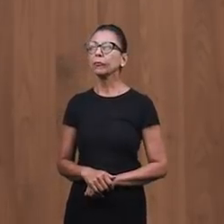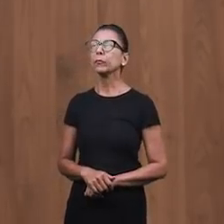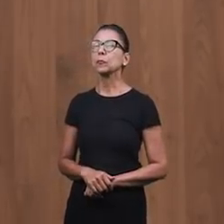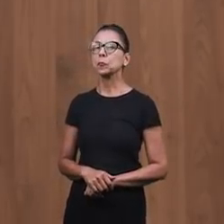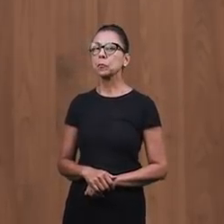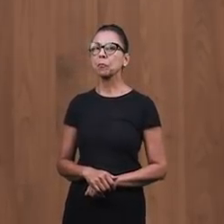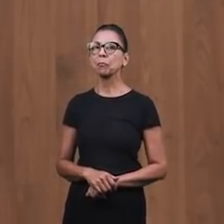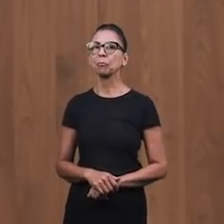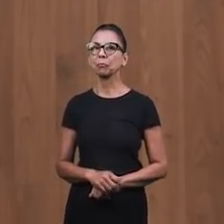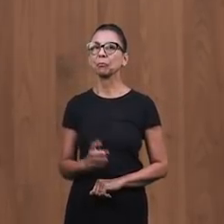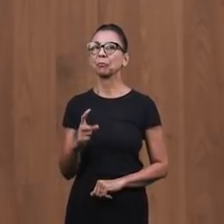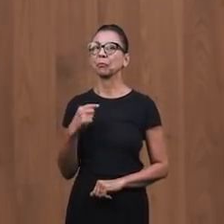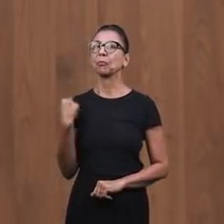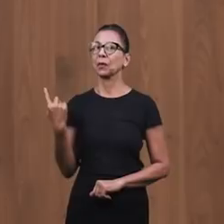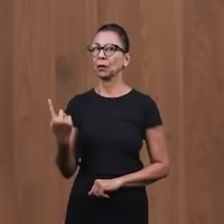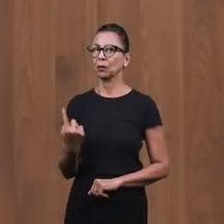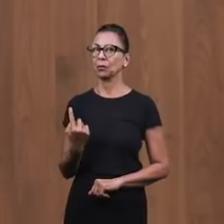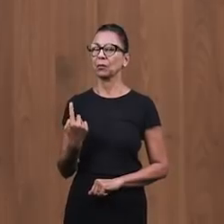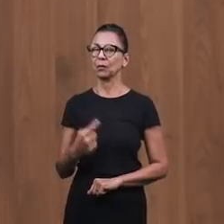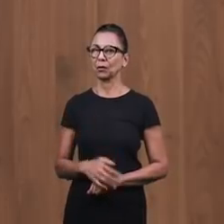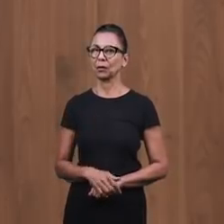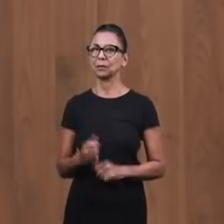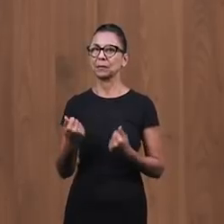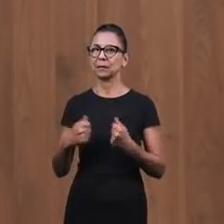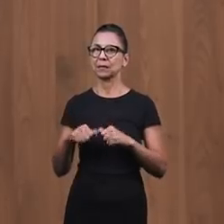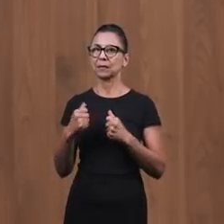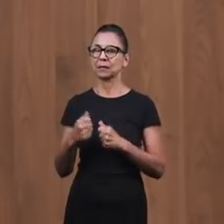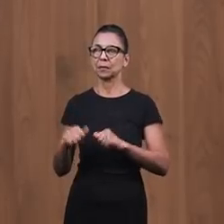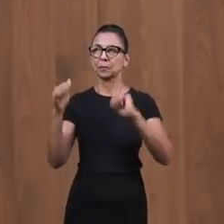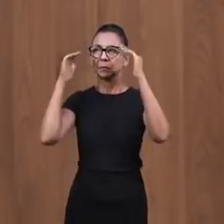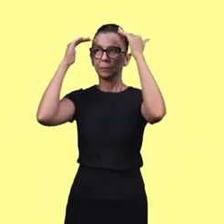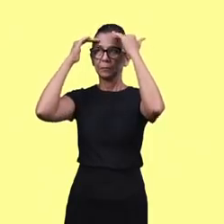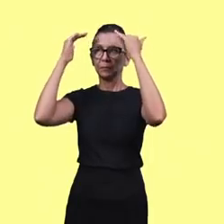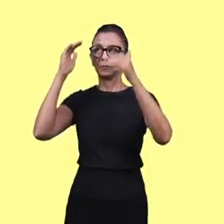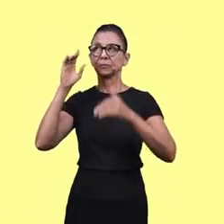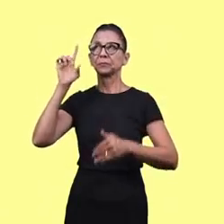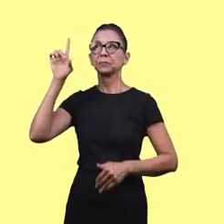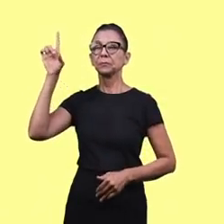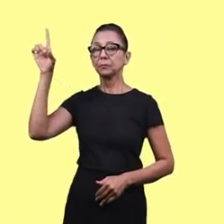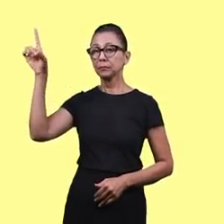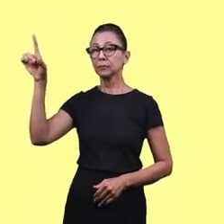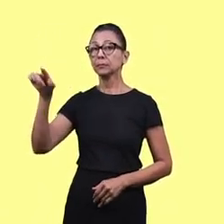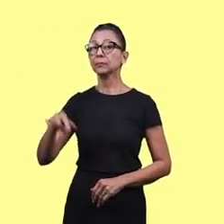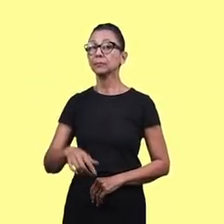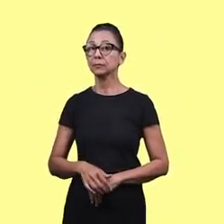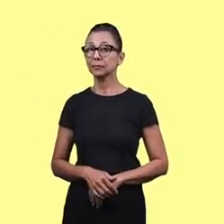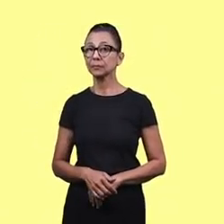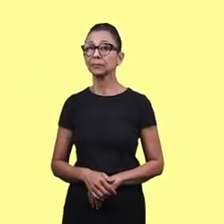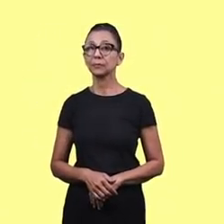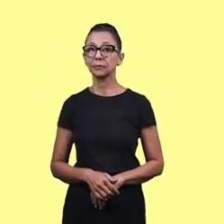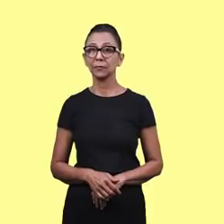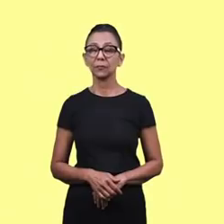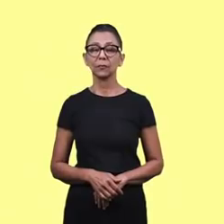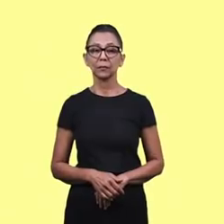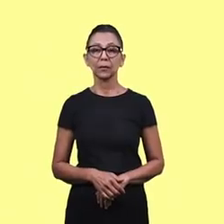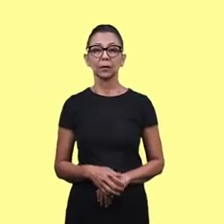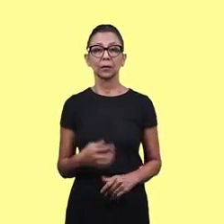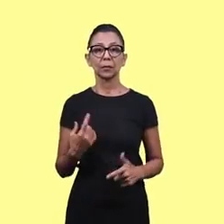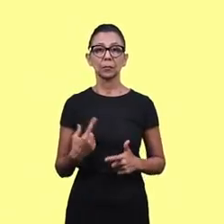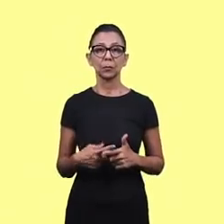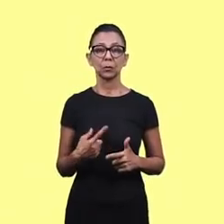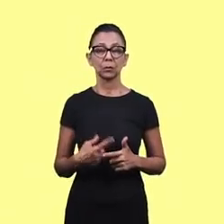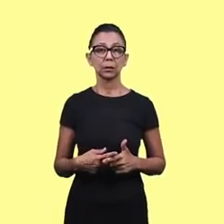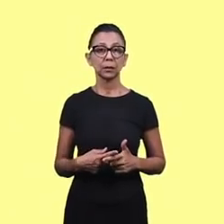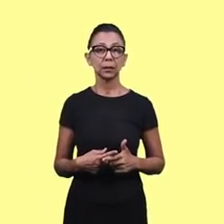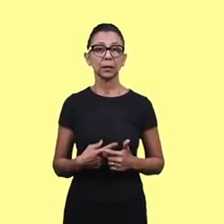José, nós também, intermediários, devemos ser tementes a Deus. O que preservou ali